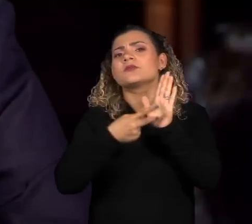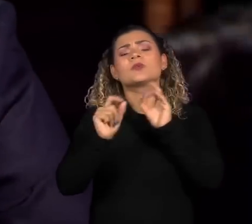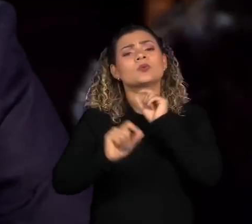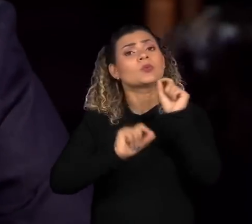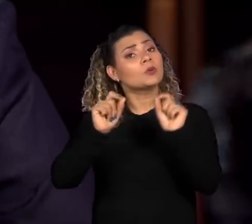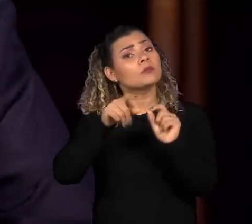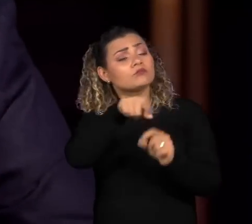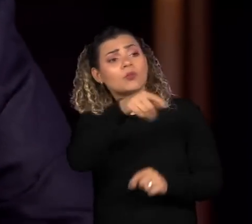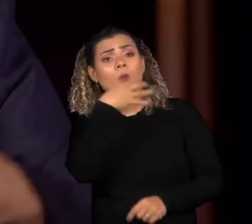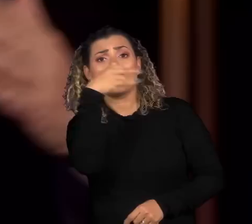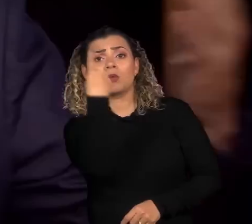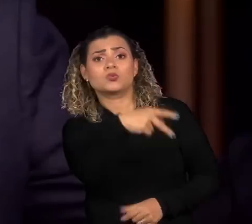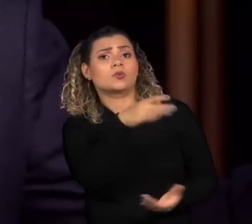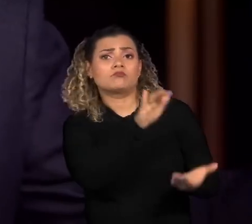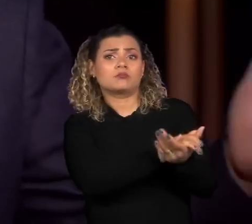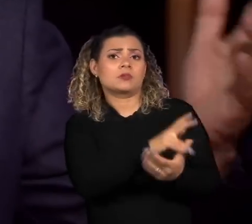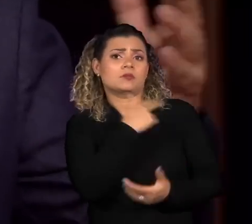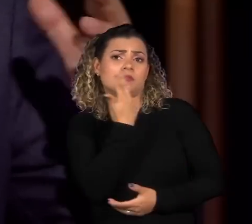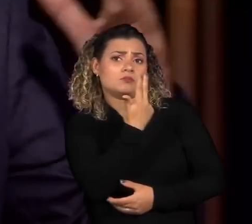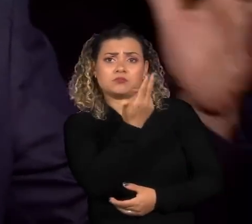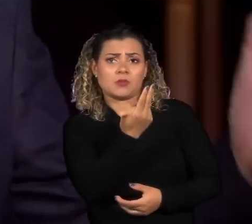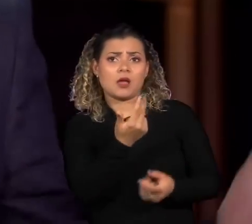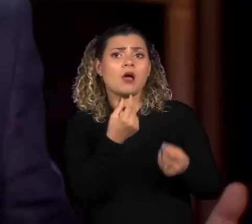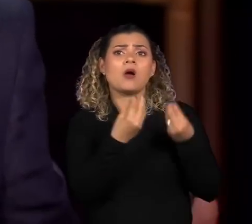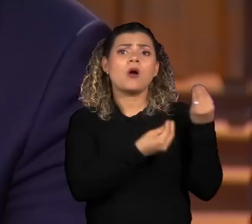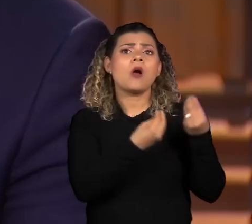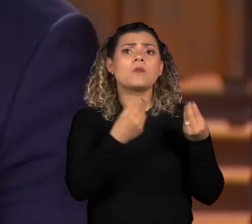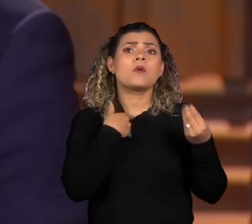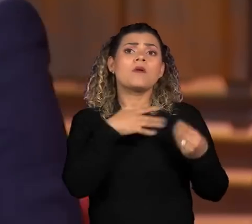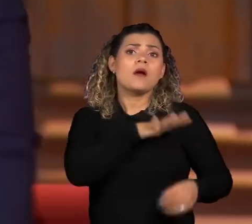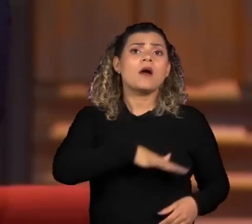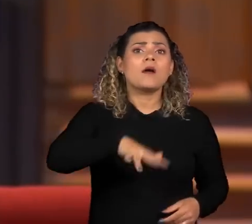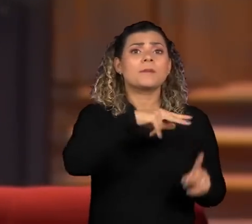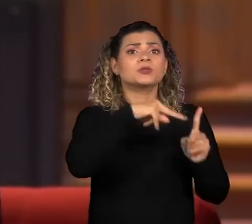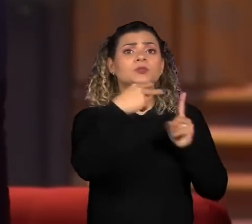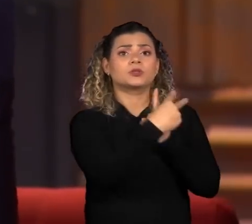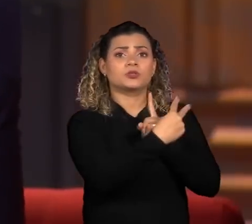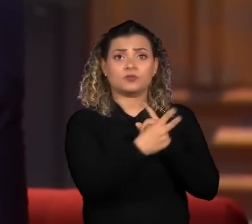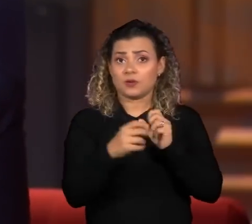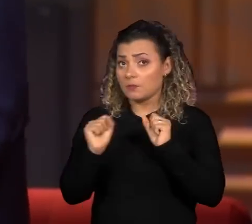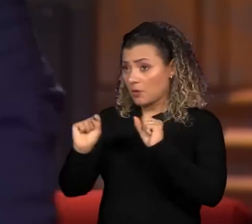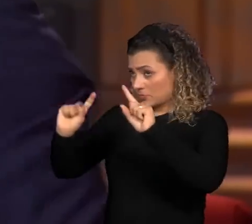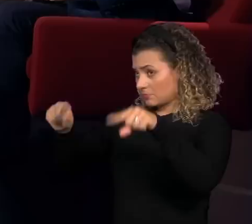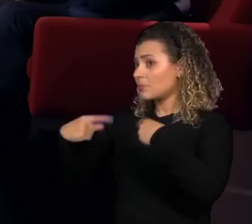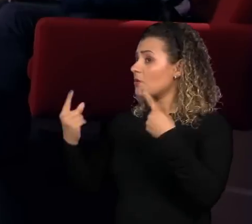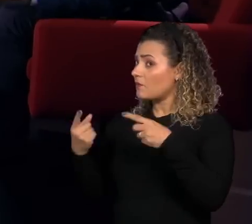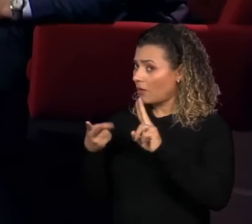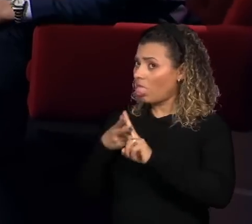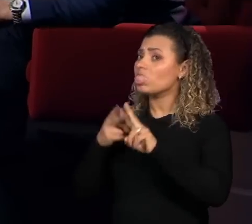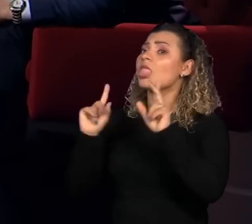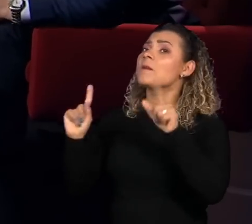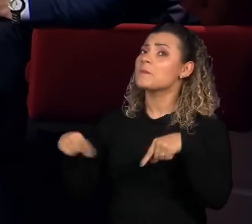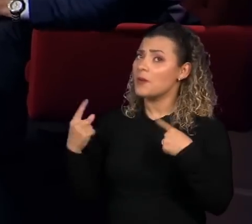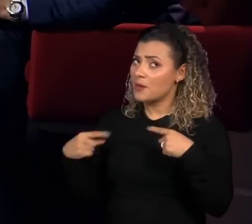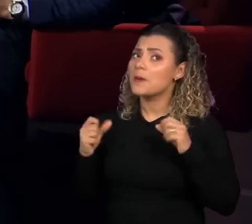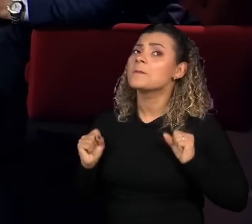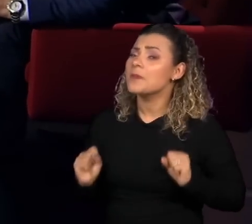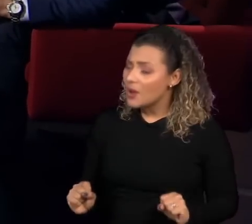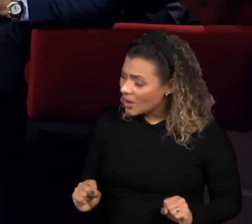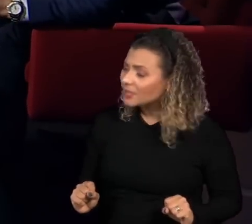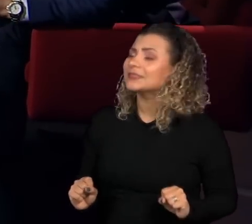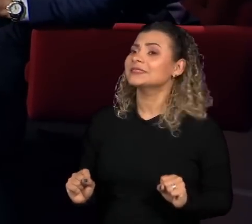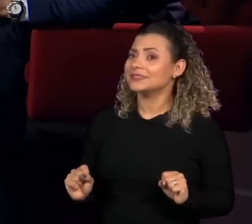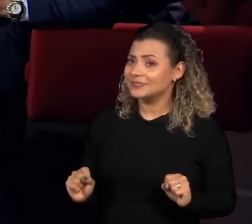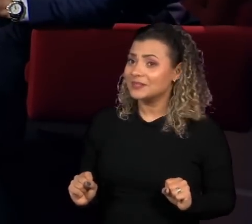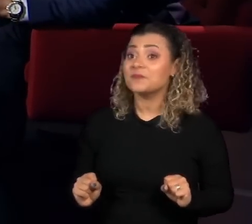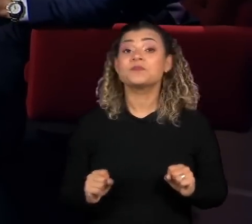enfim, querendo ver a sua visão de uma maneira muito ampla. Pode provocar toda a espiritual. Não, eu quero falar o seguinte,